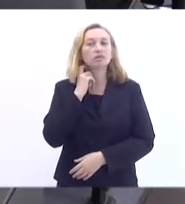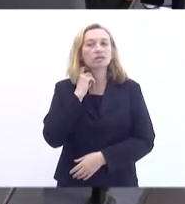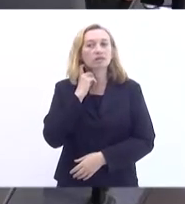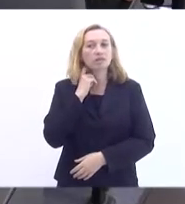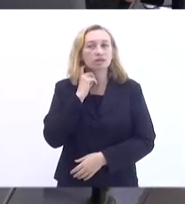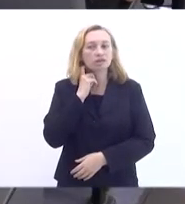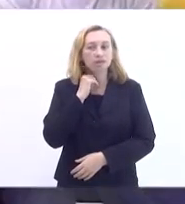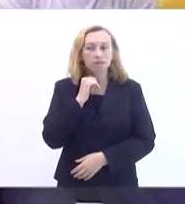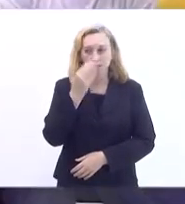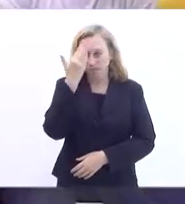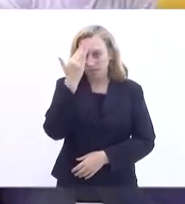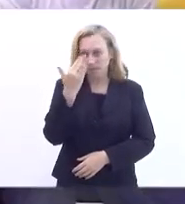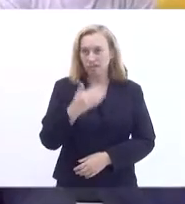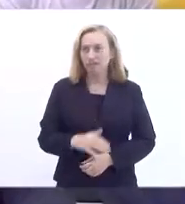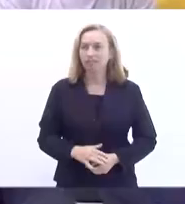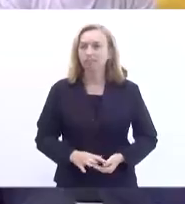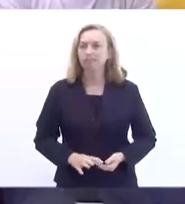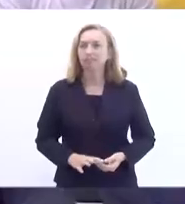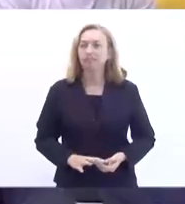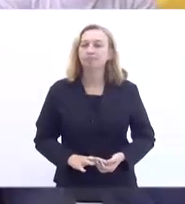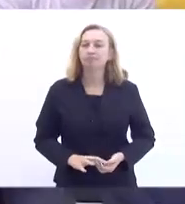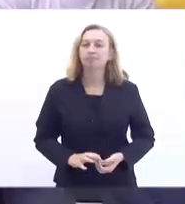ligado já